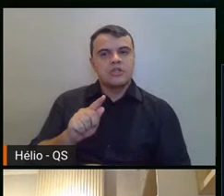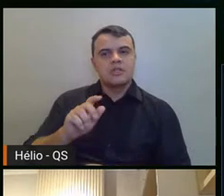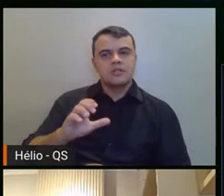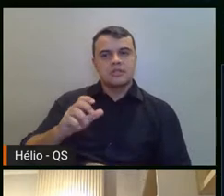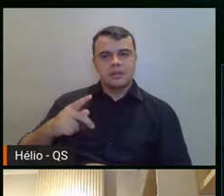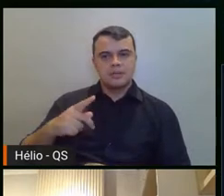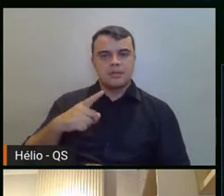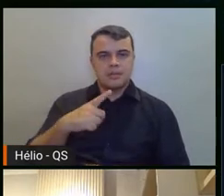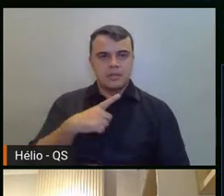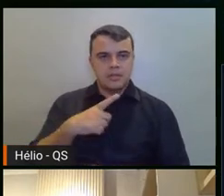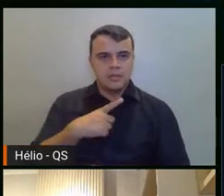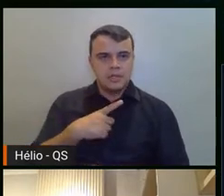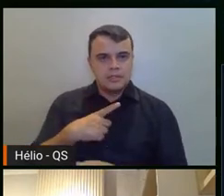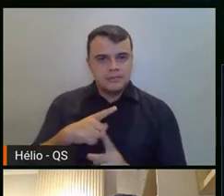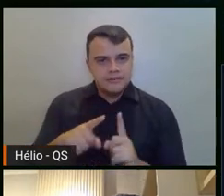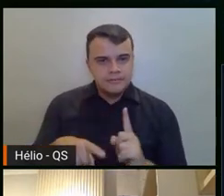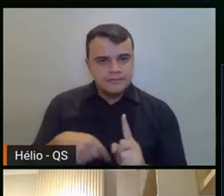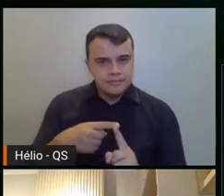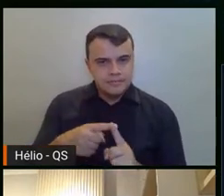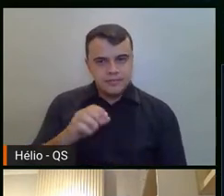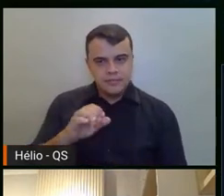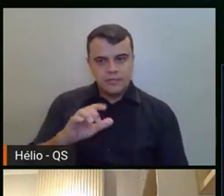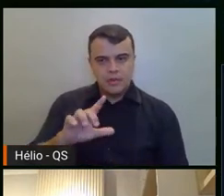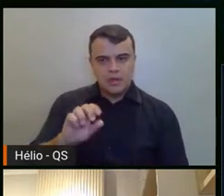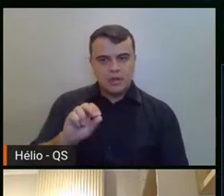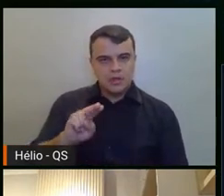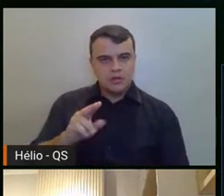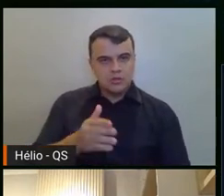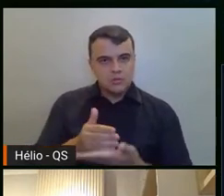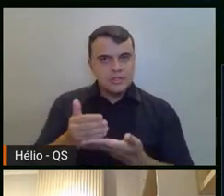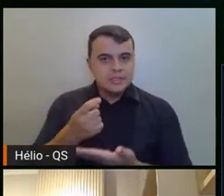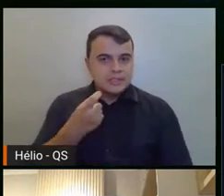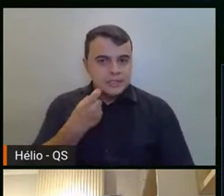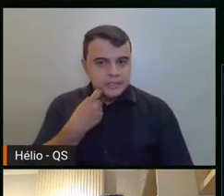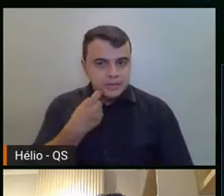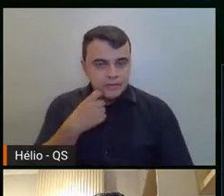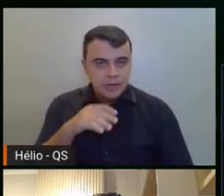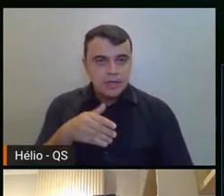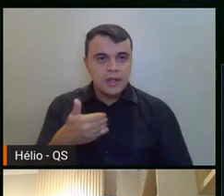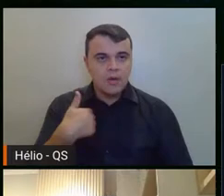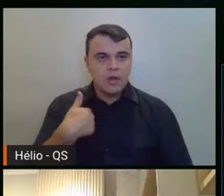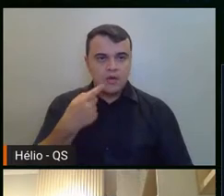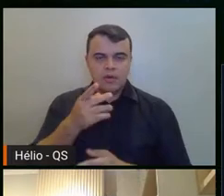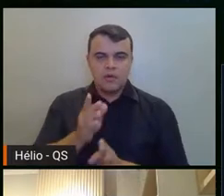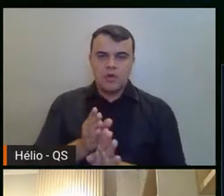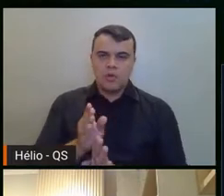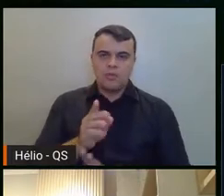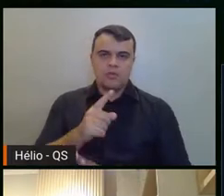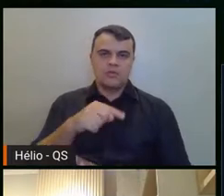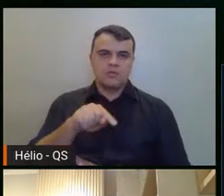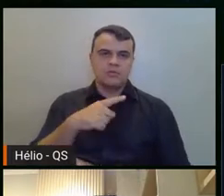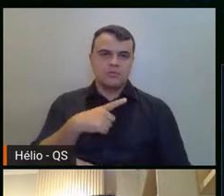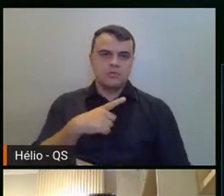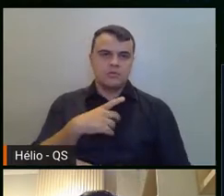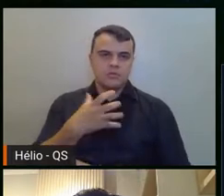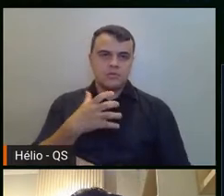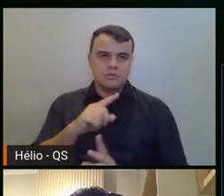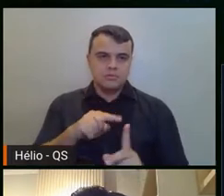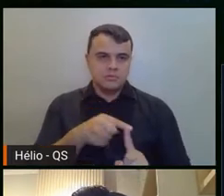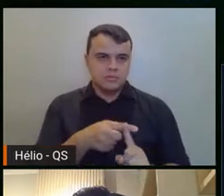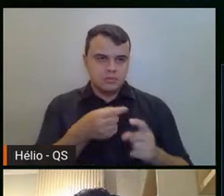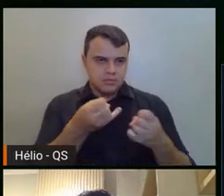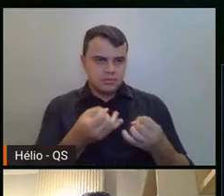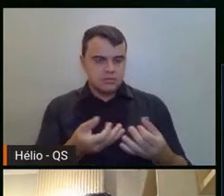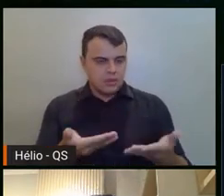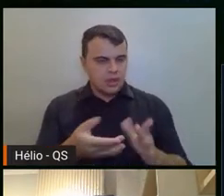Uma das uma das claudes que vai ser lançado agora na sexta-feira então eu super recomendo aí não sei se o Felipão quiser complementar enfim